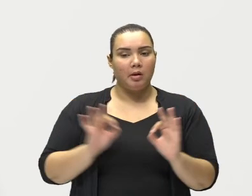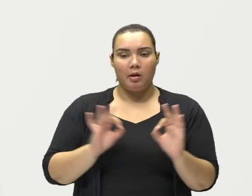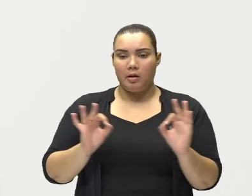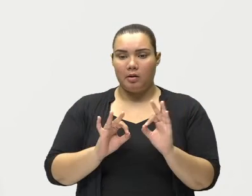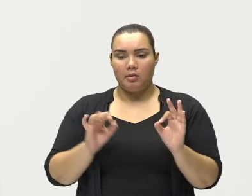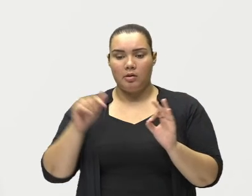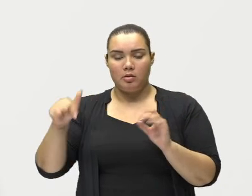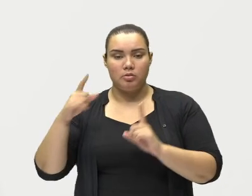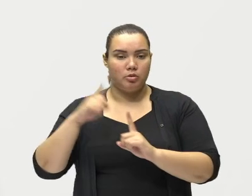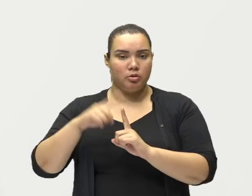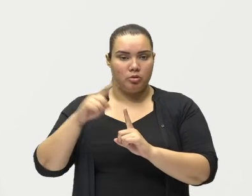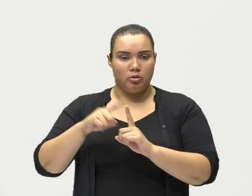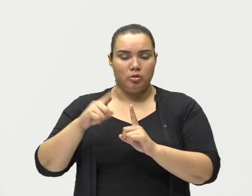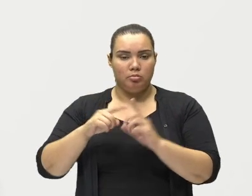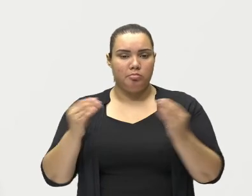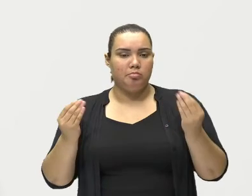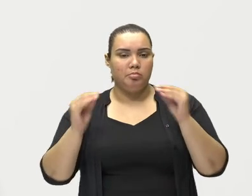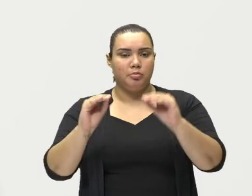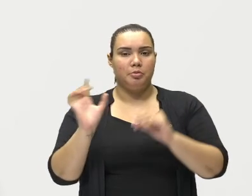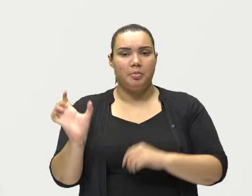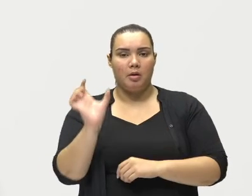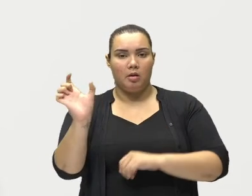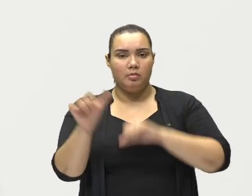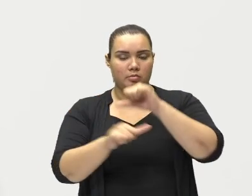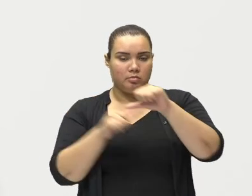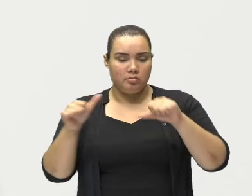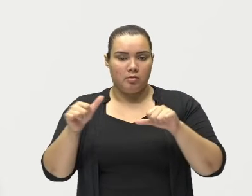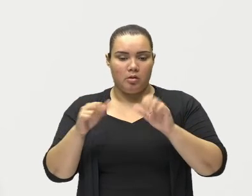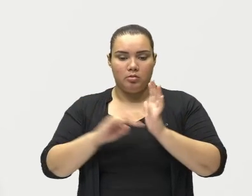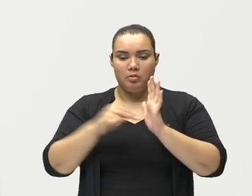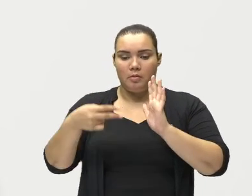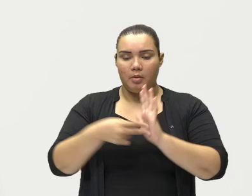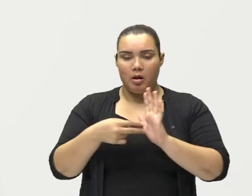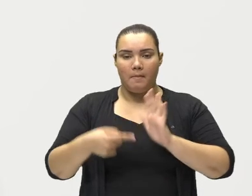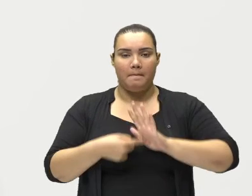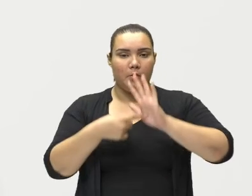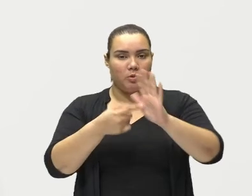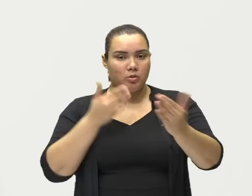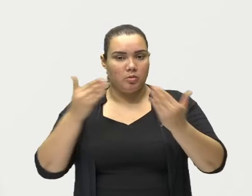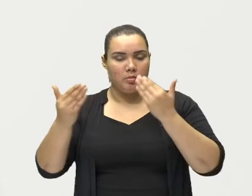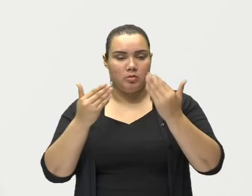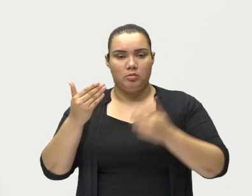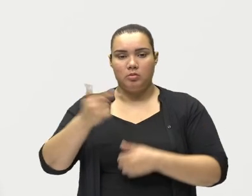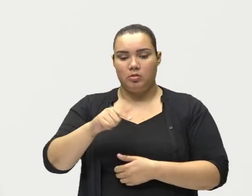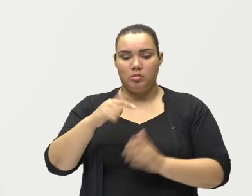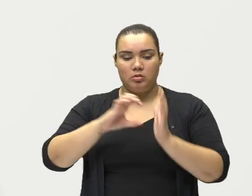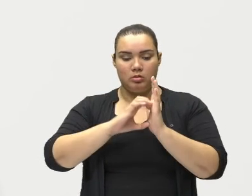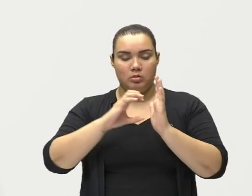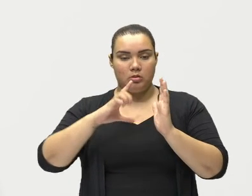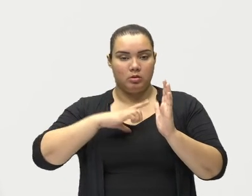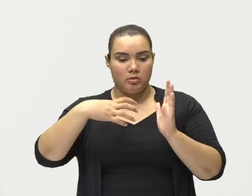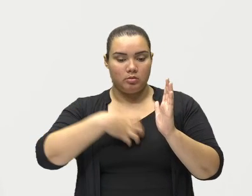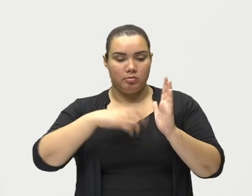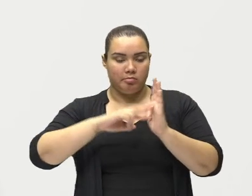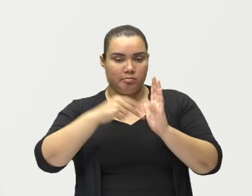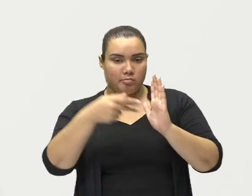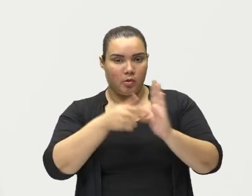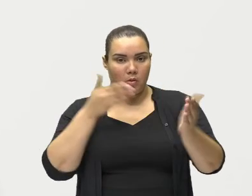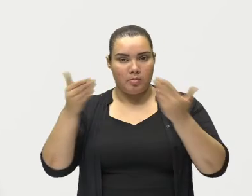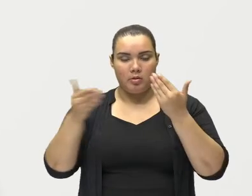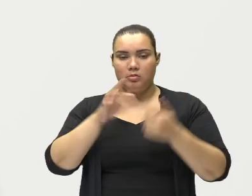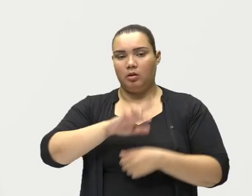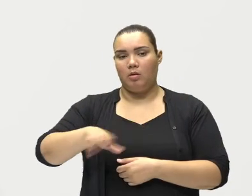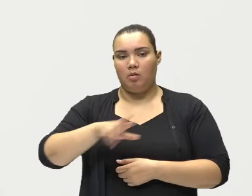esse conectivo aí. Ele não traz a ideia, ele não traz o sentido, ele não traz o valor semântico de comparação. Ele traz